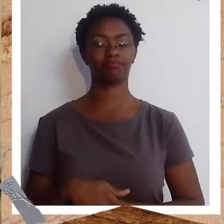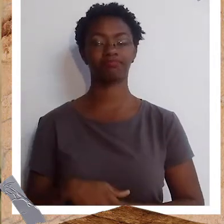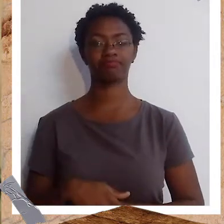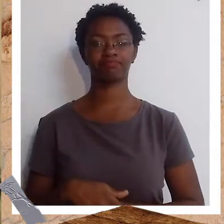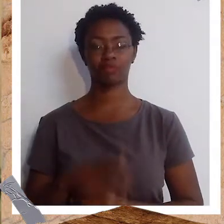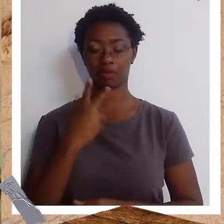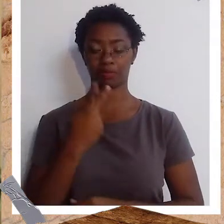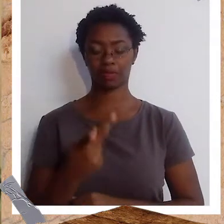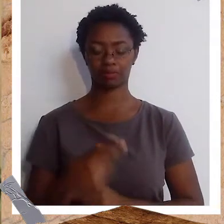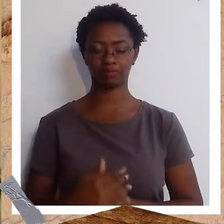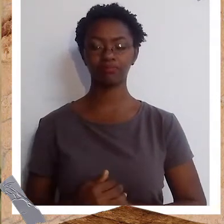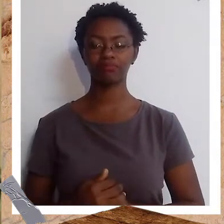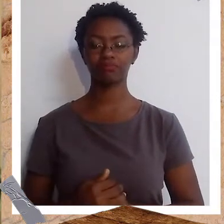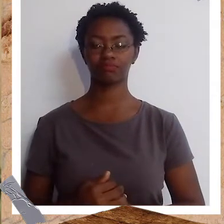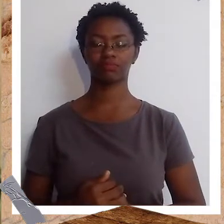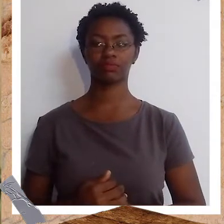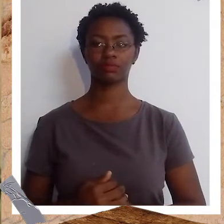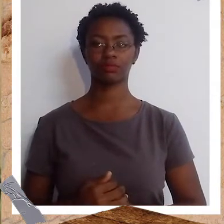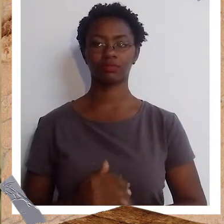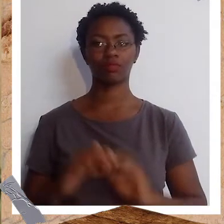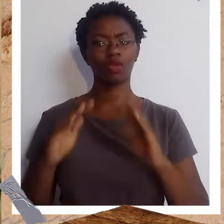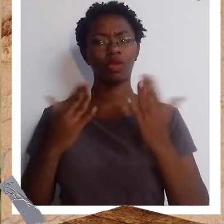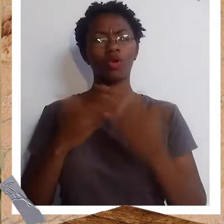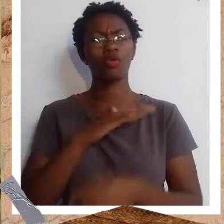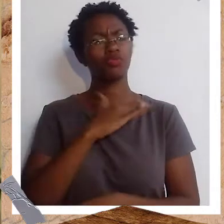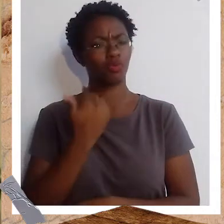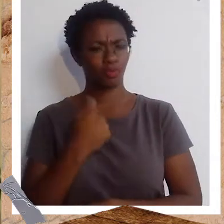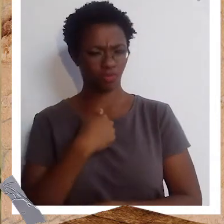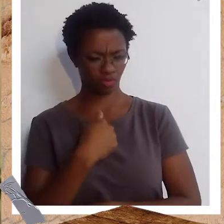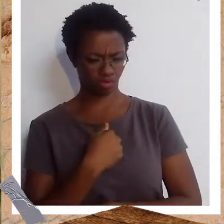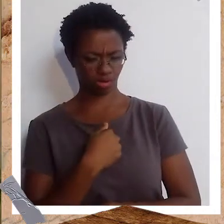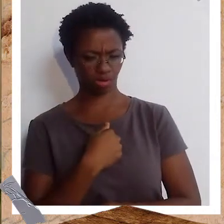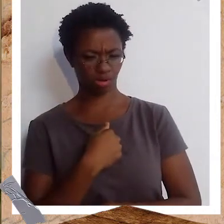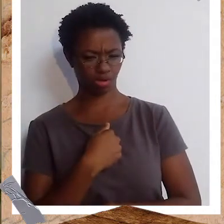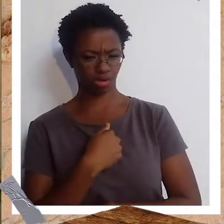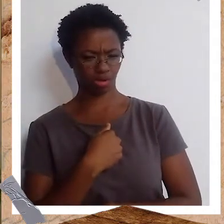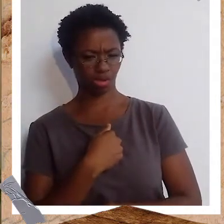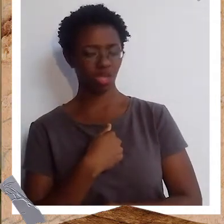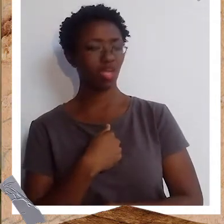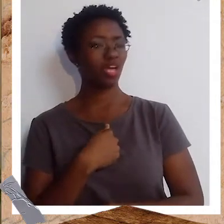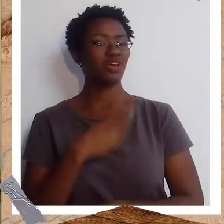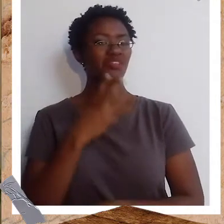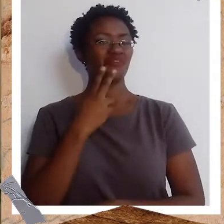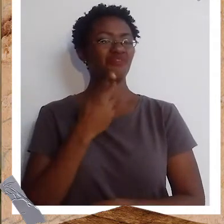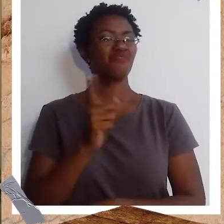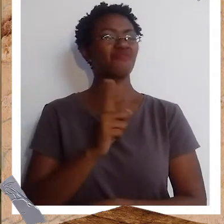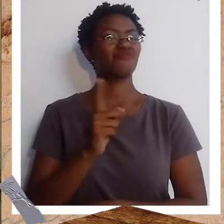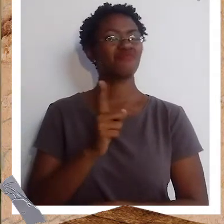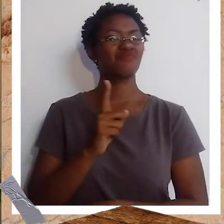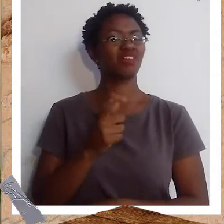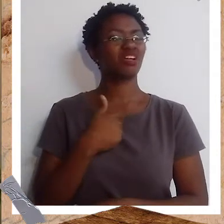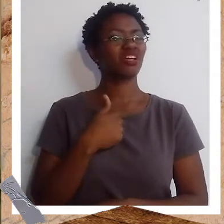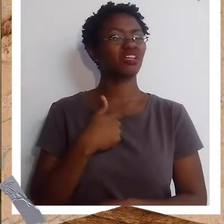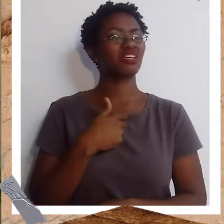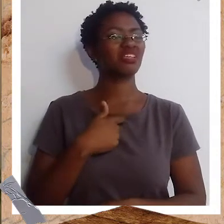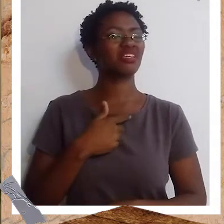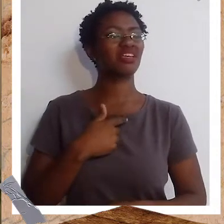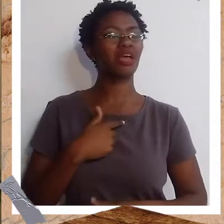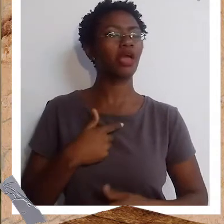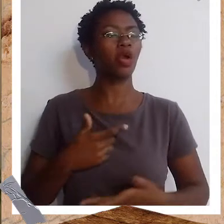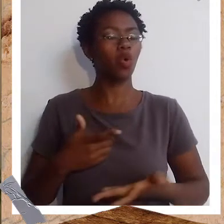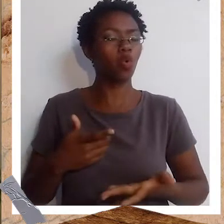diz: quando eu morrer, não diga que fui todo rebotalho, que vivia à margem da